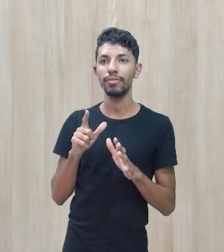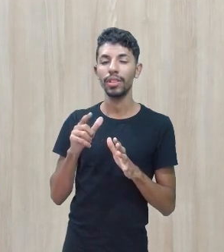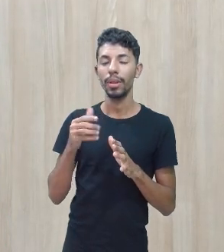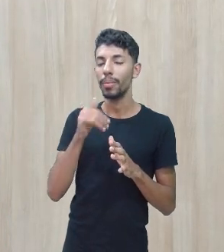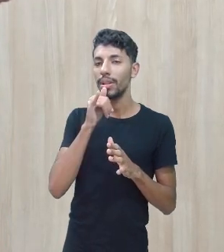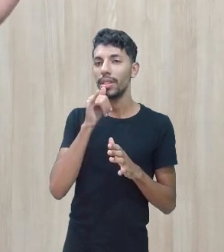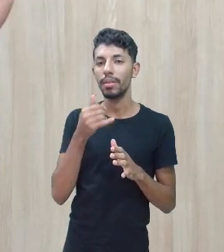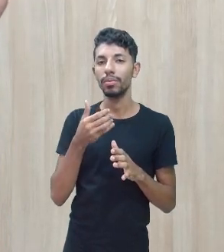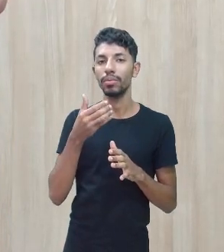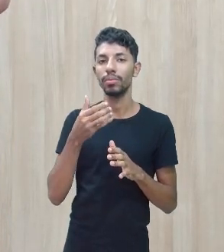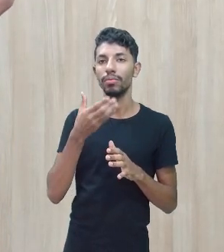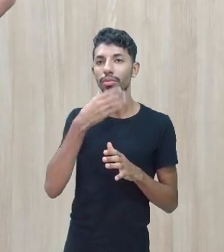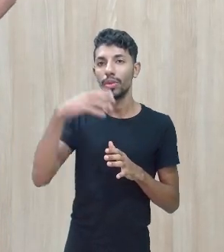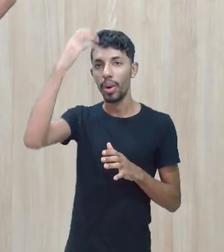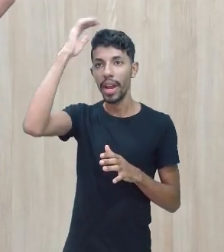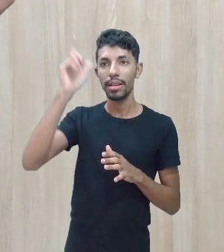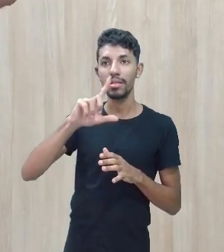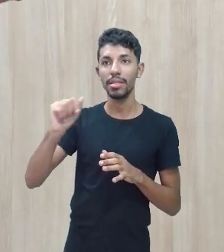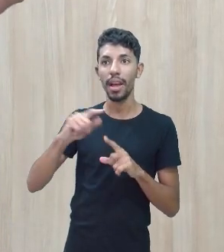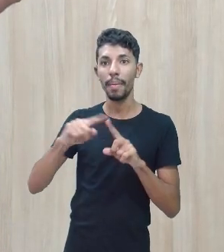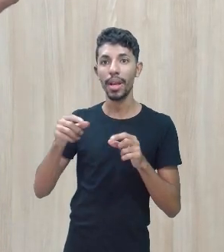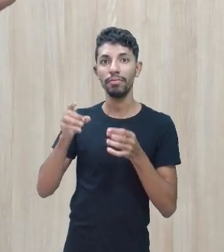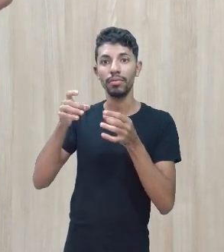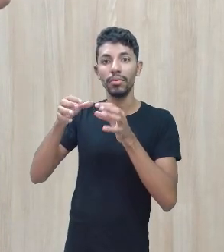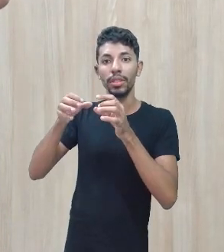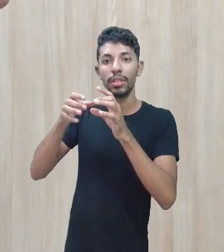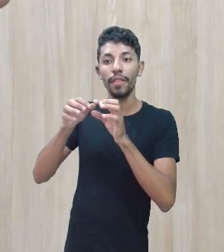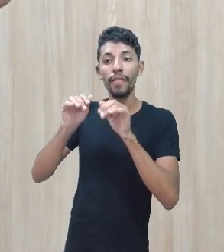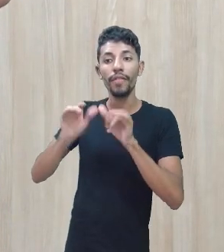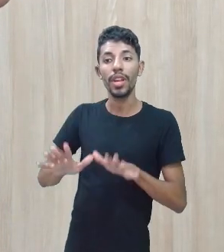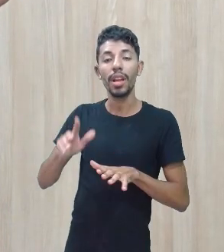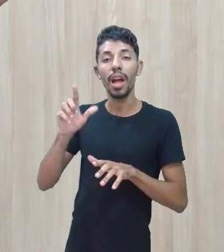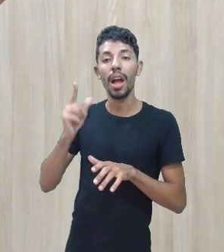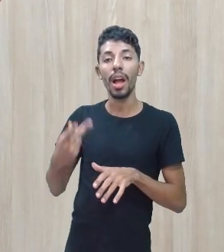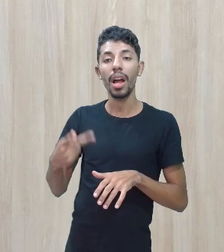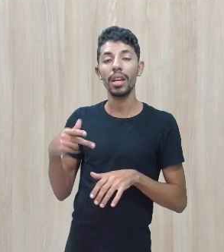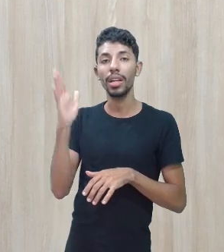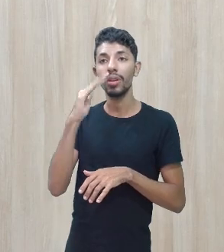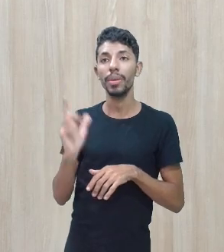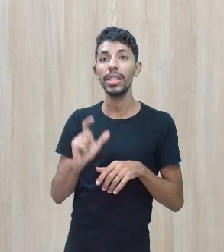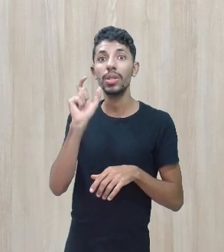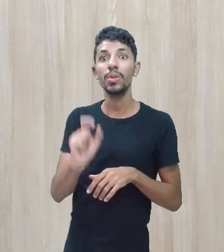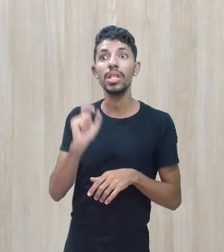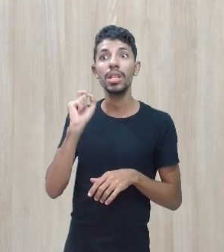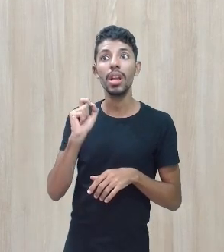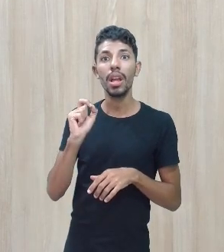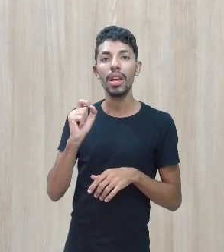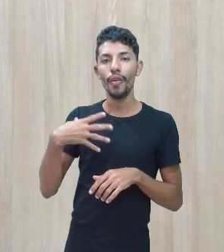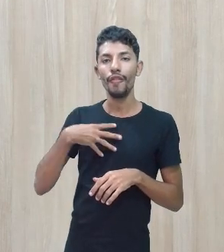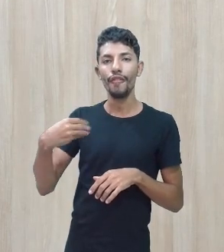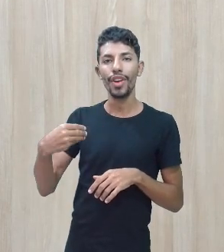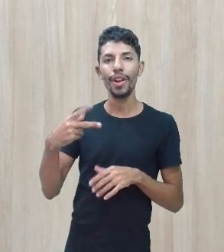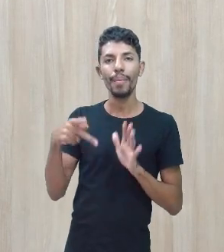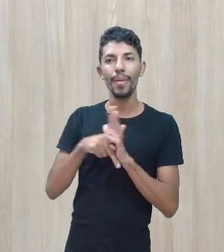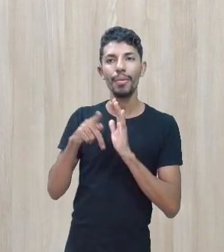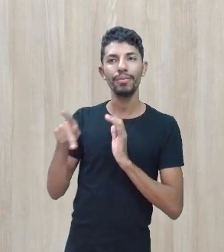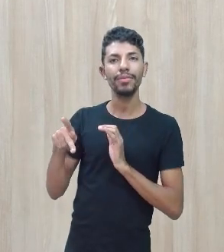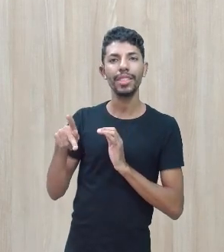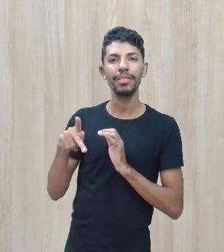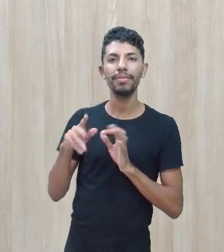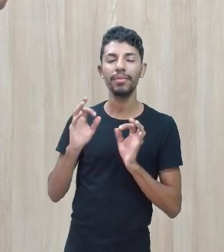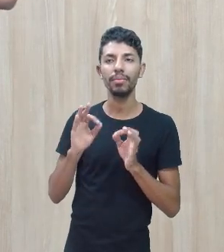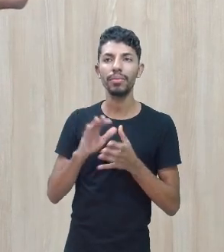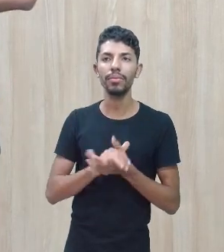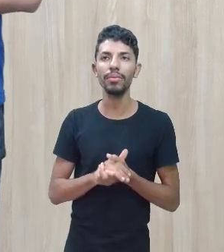Pedro, que vai se tornar o Dom Pedro I, tá? Então ele deixa aqui no Brasil, foi uma jogada que alguns dizem intencional, interessante, não é?